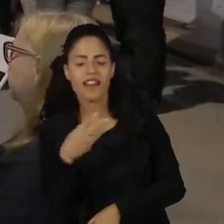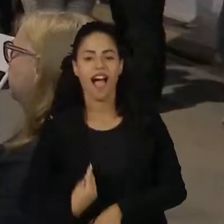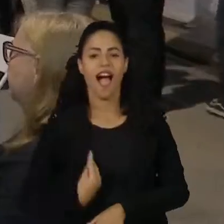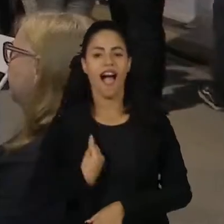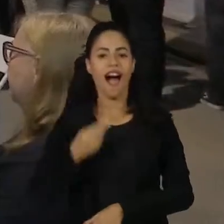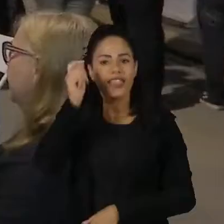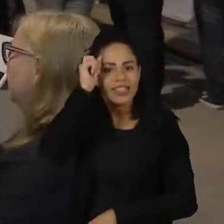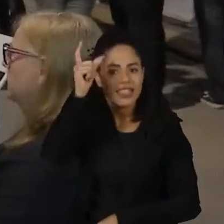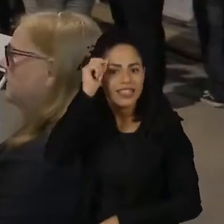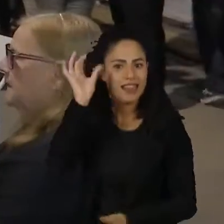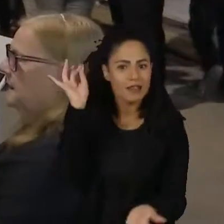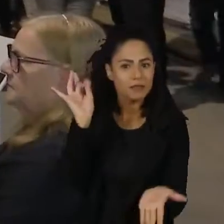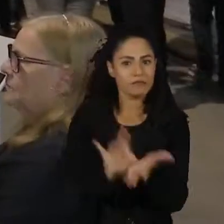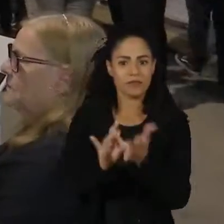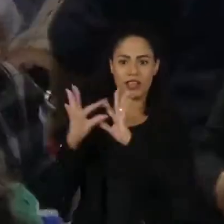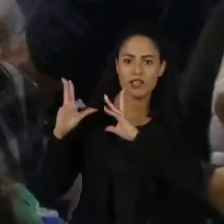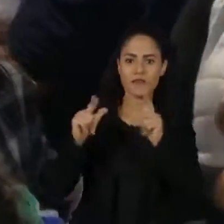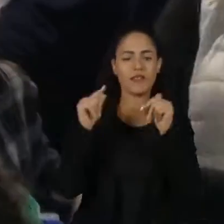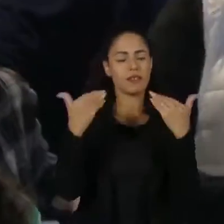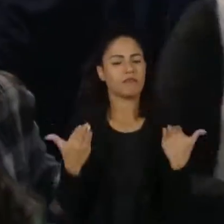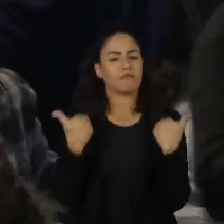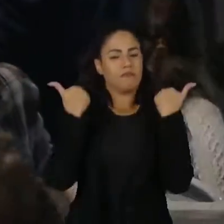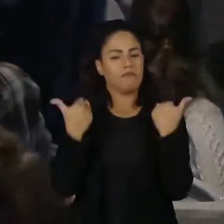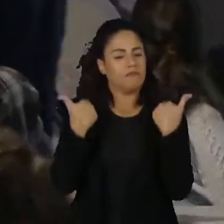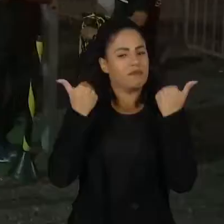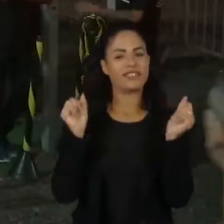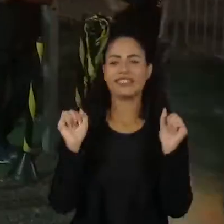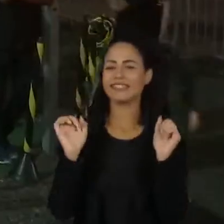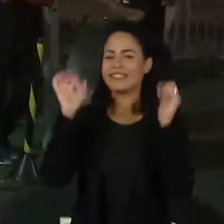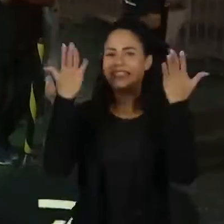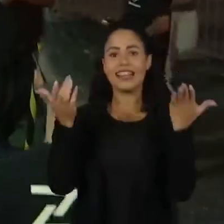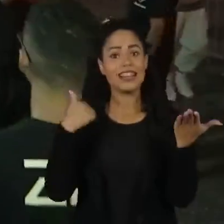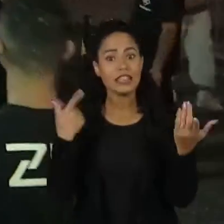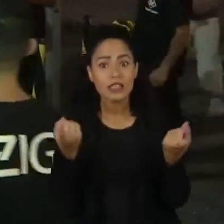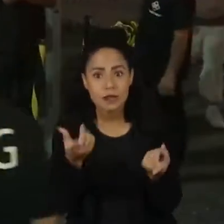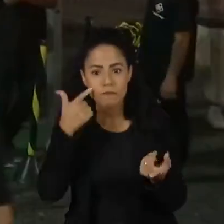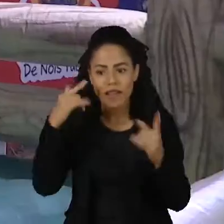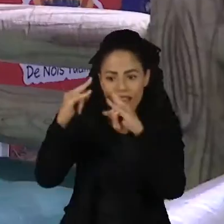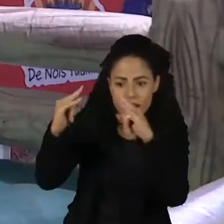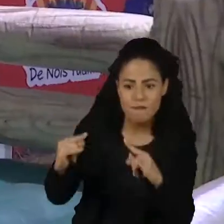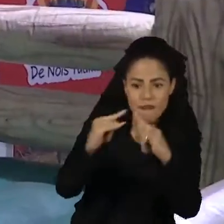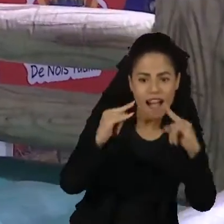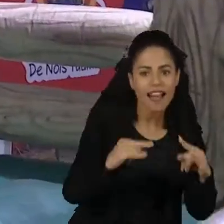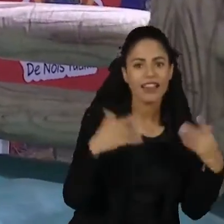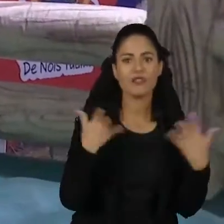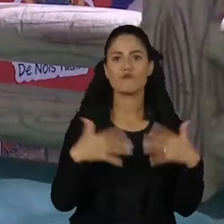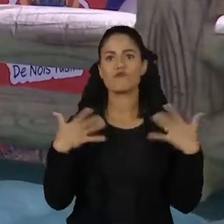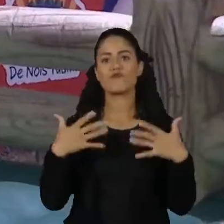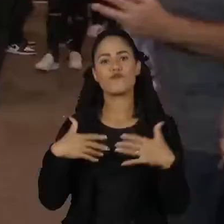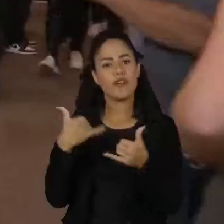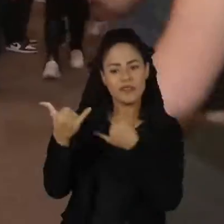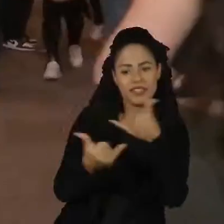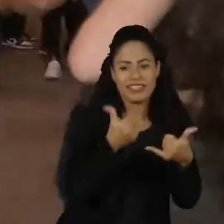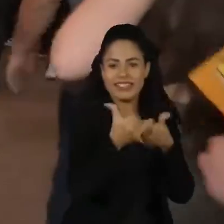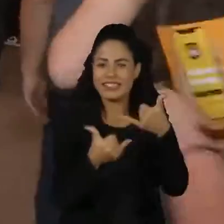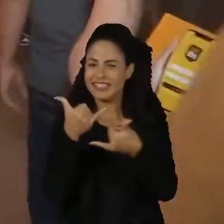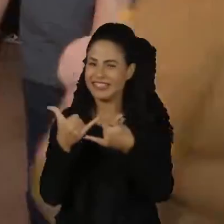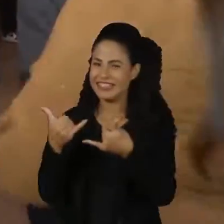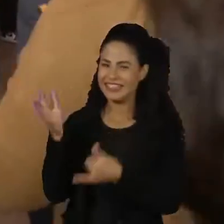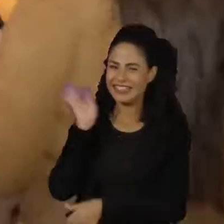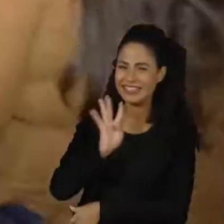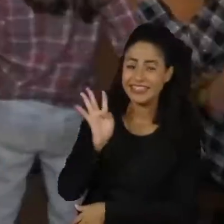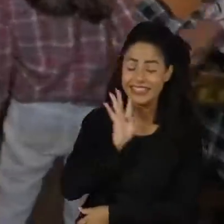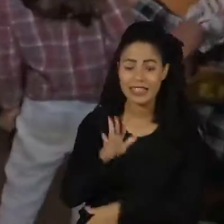cultural. Tem toda essa alegria da festa, tem as barraquinhas infantis. Seja qual